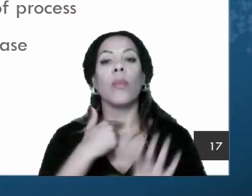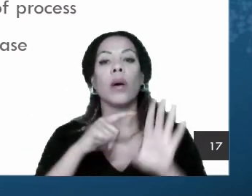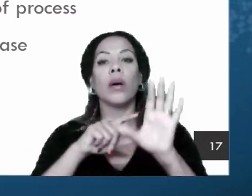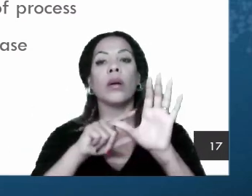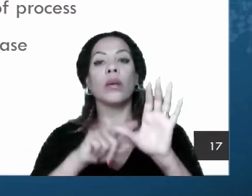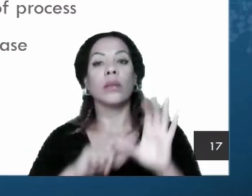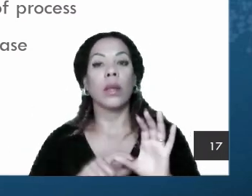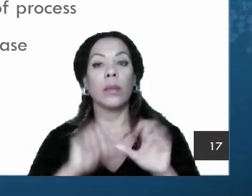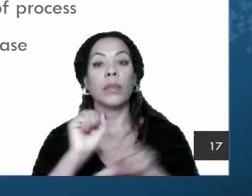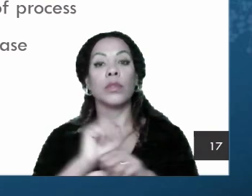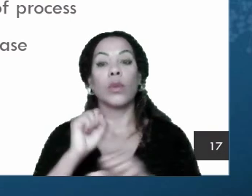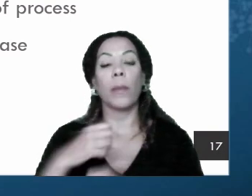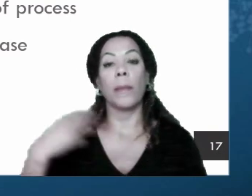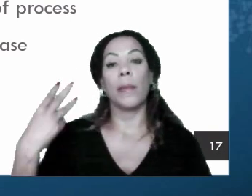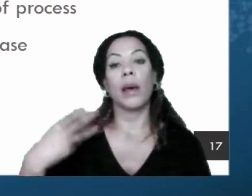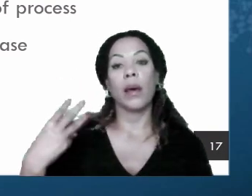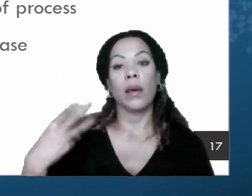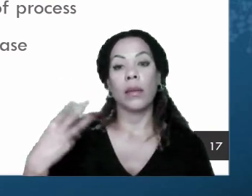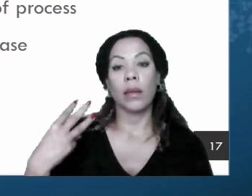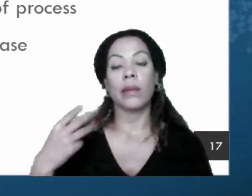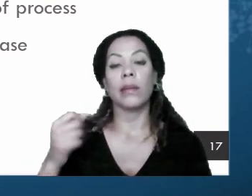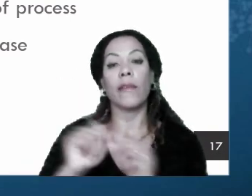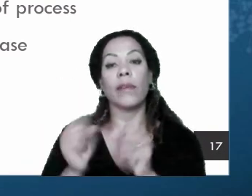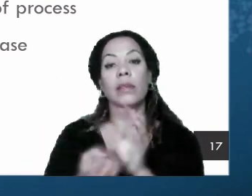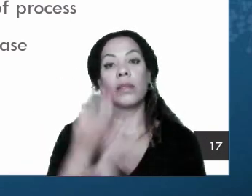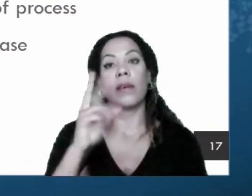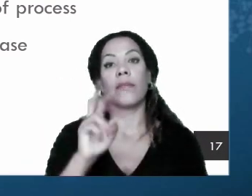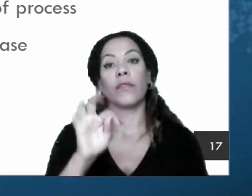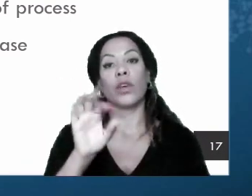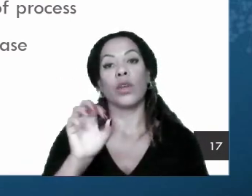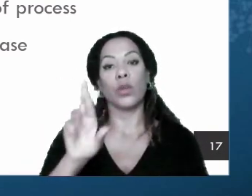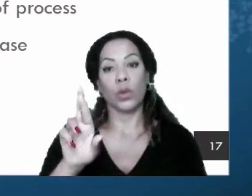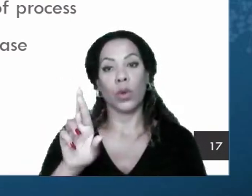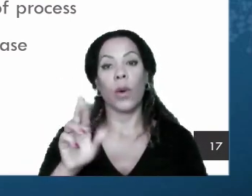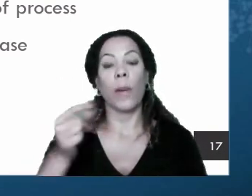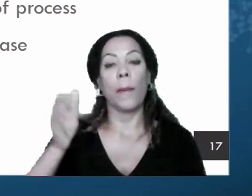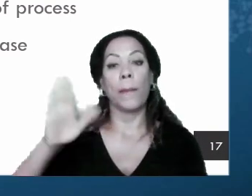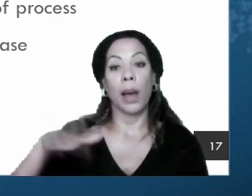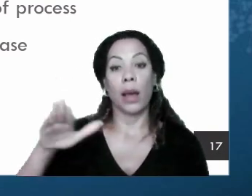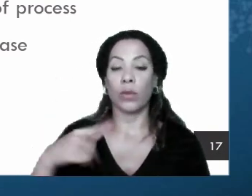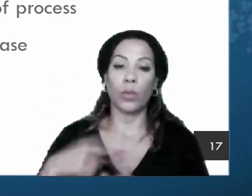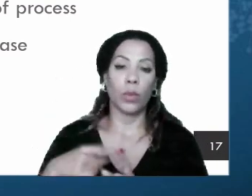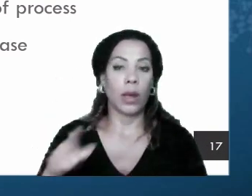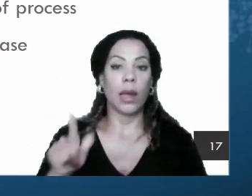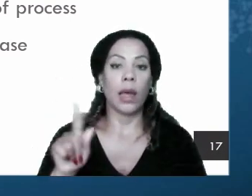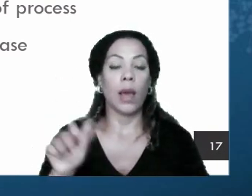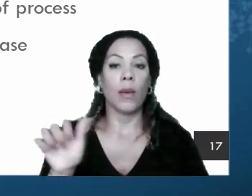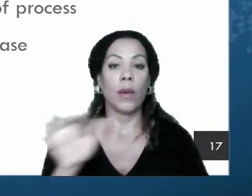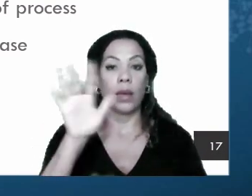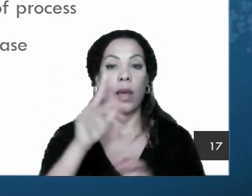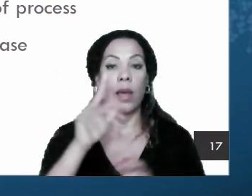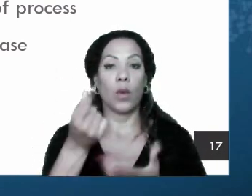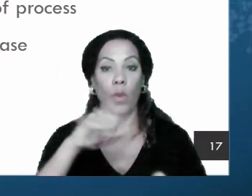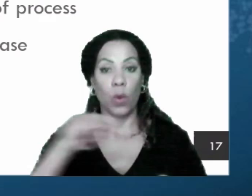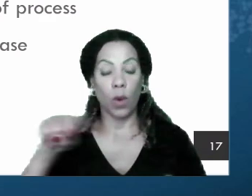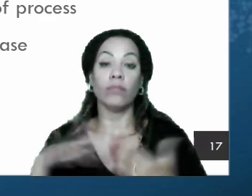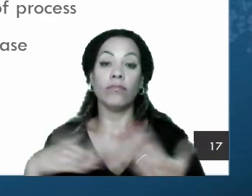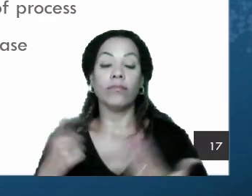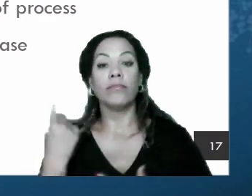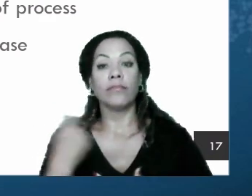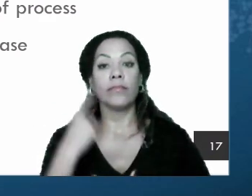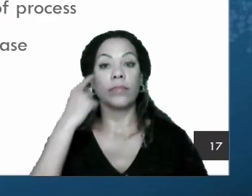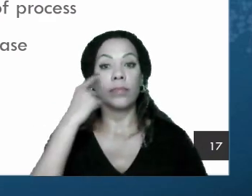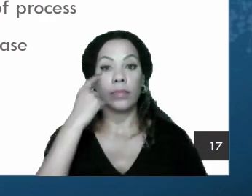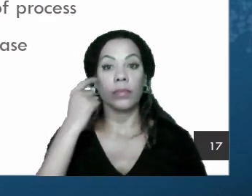parte para fazer vetores que fossem baixos, porque eles iriam cobrar muito. E não estabelecemos uma companhia